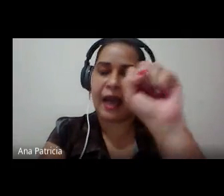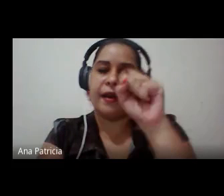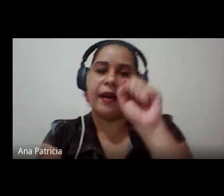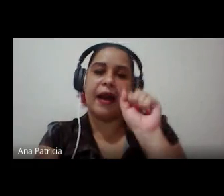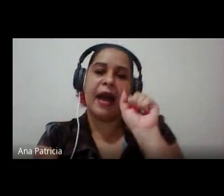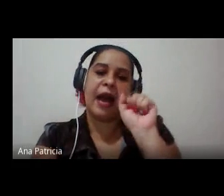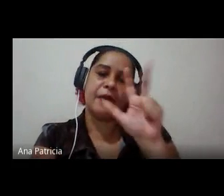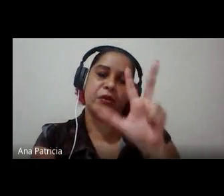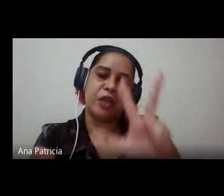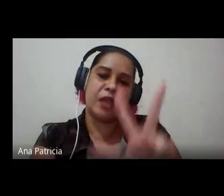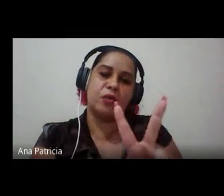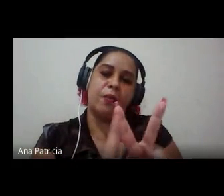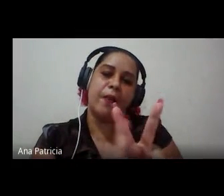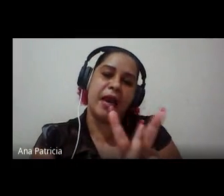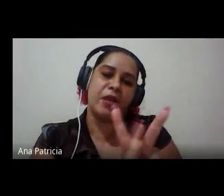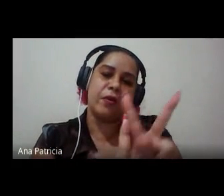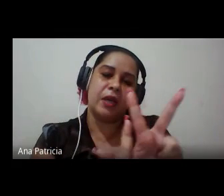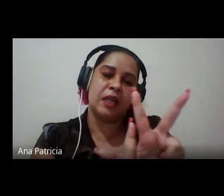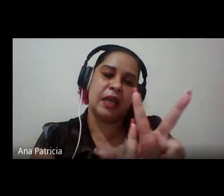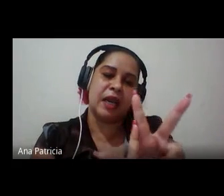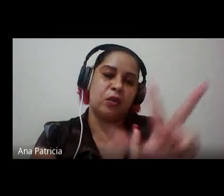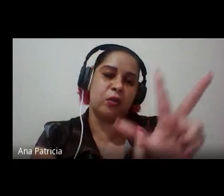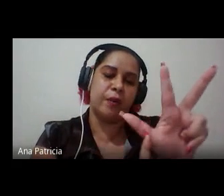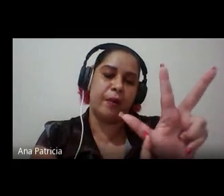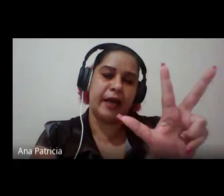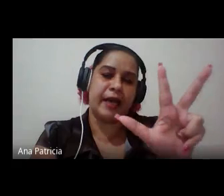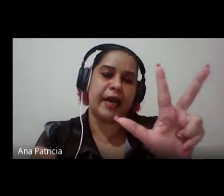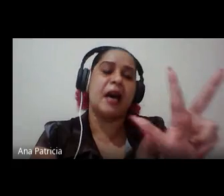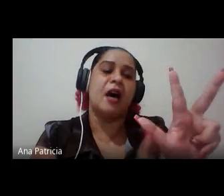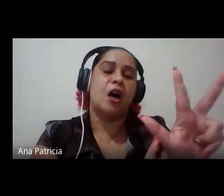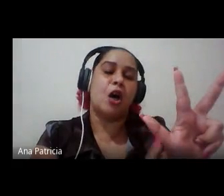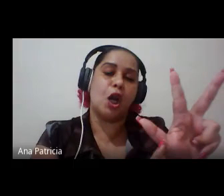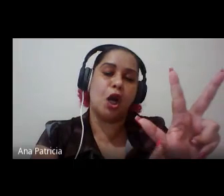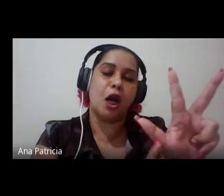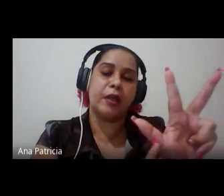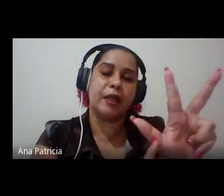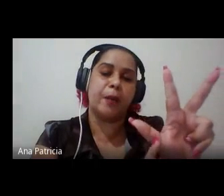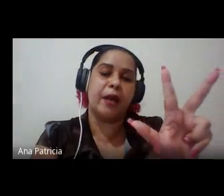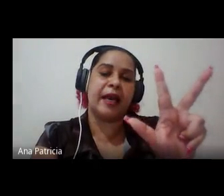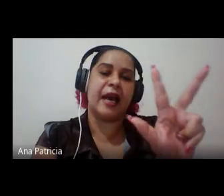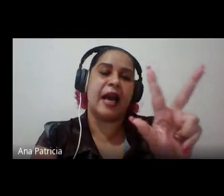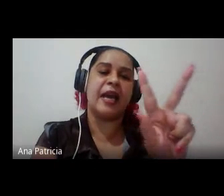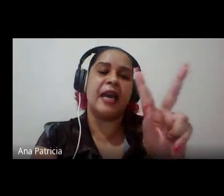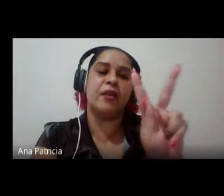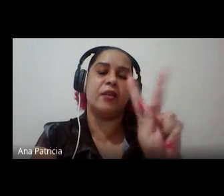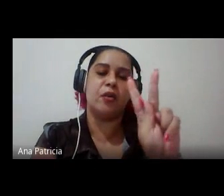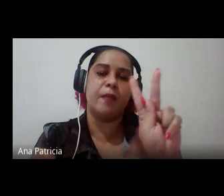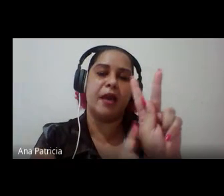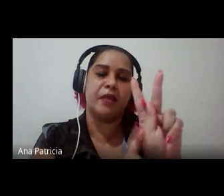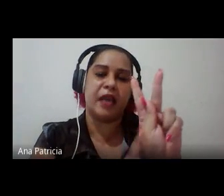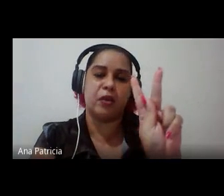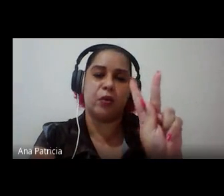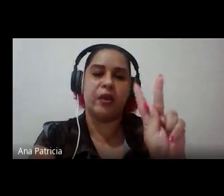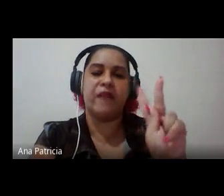K, abre os dedos, o médio, indicador e polegar, coloca o dedo polegar entre o dedo médio